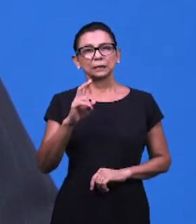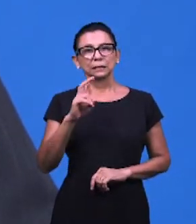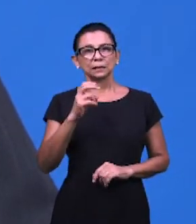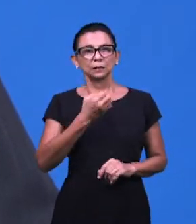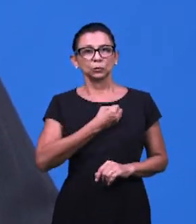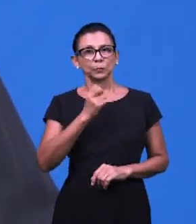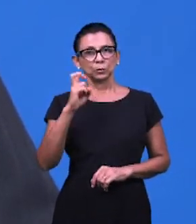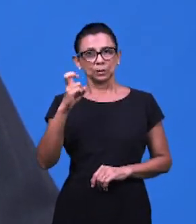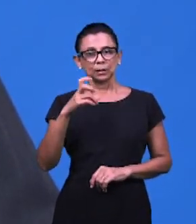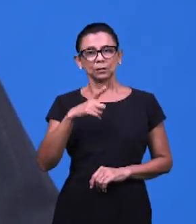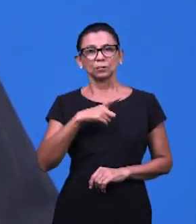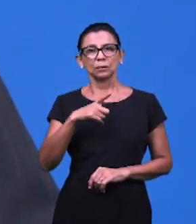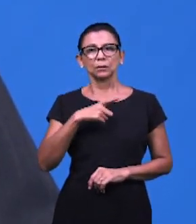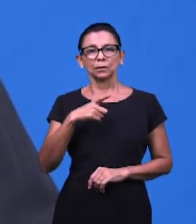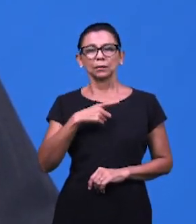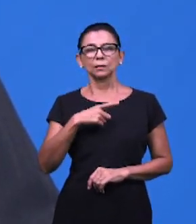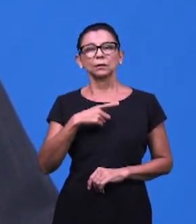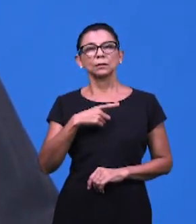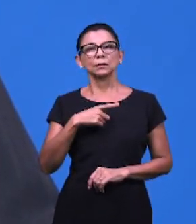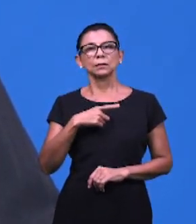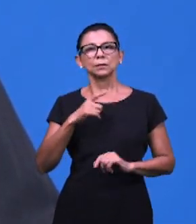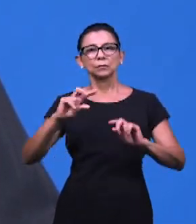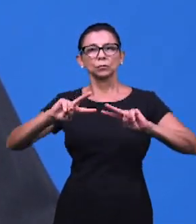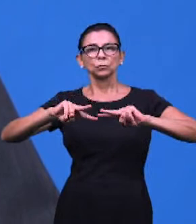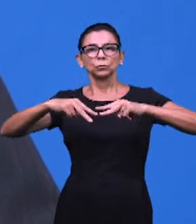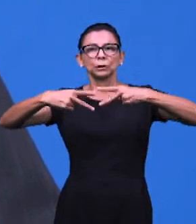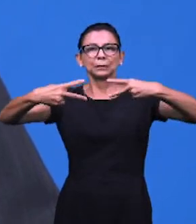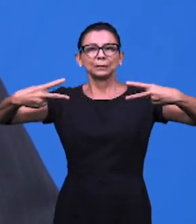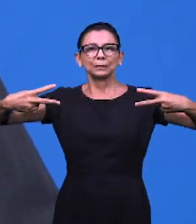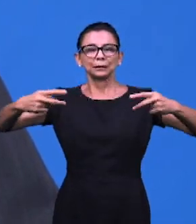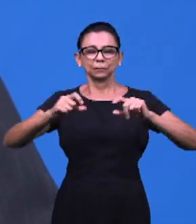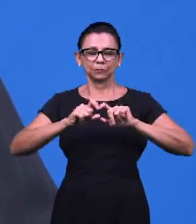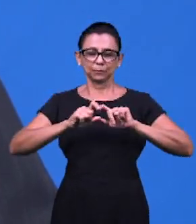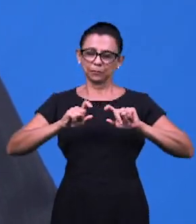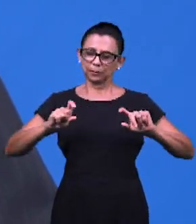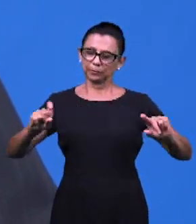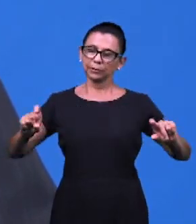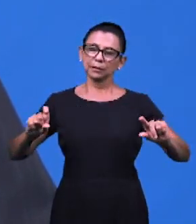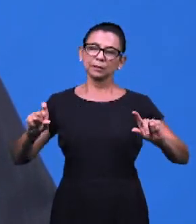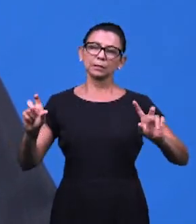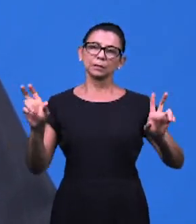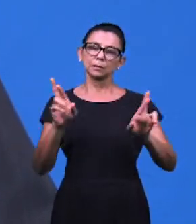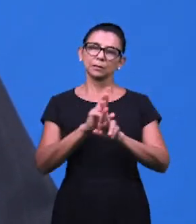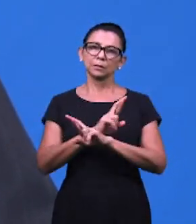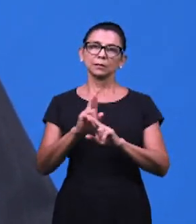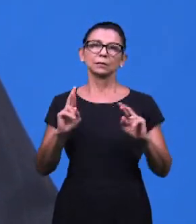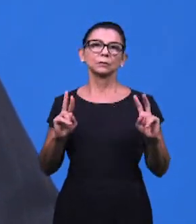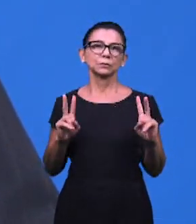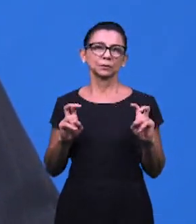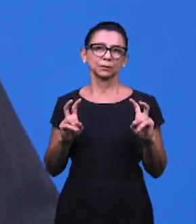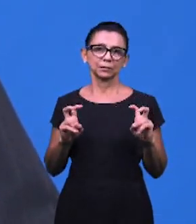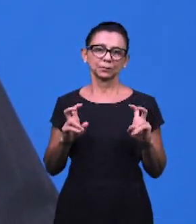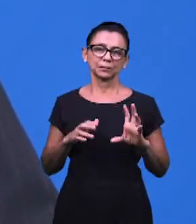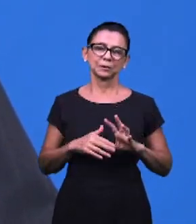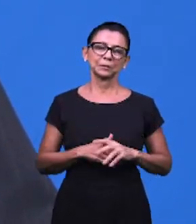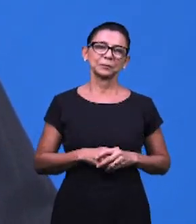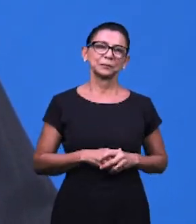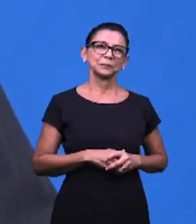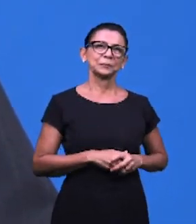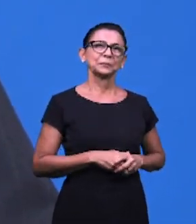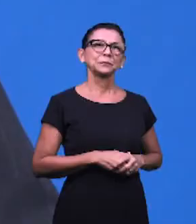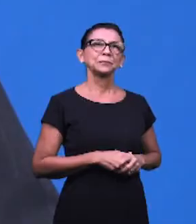resposta tem também uma frase que foi enviada relacionada com o assunto da